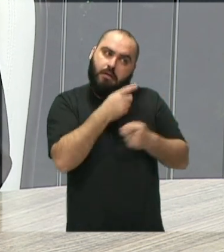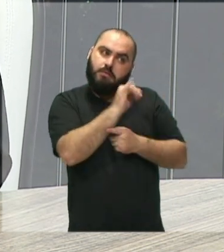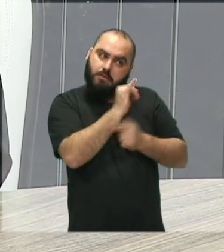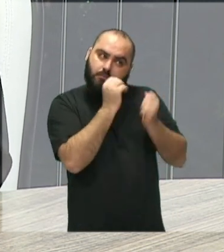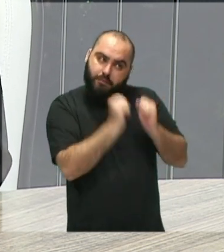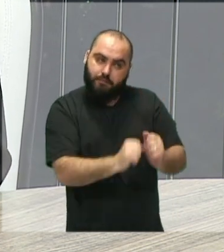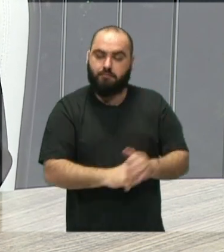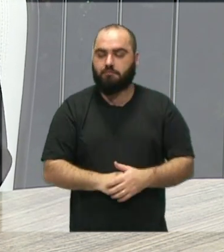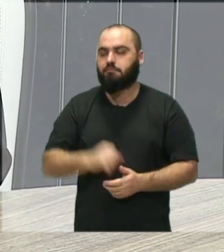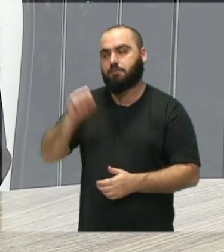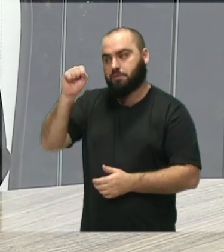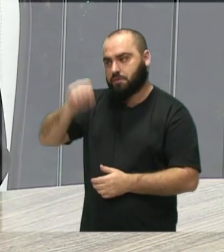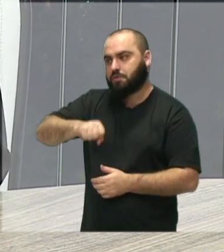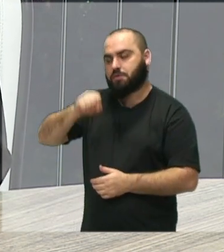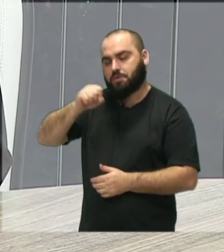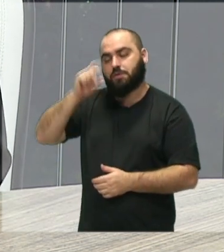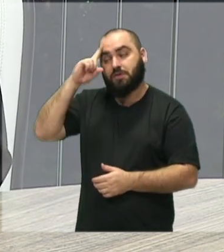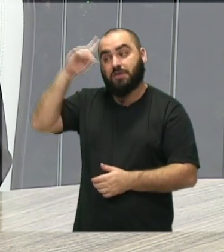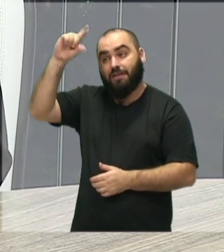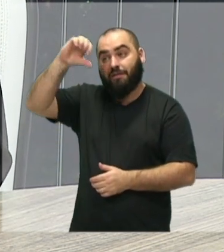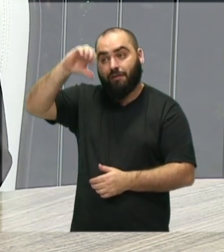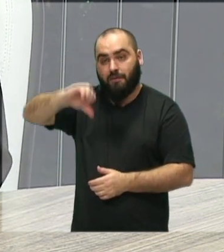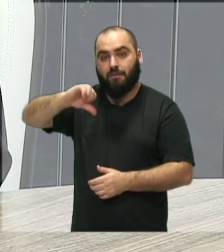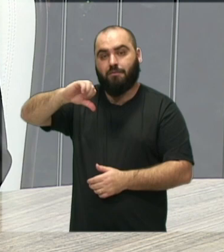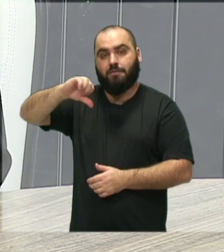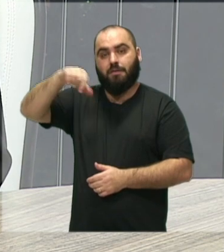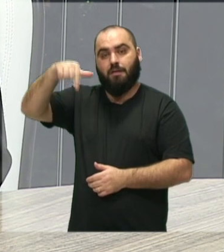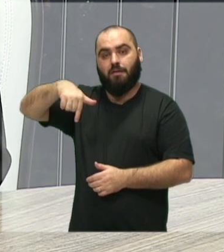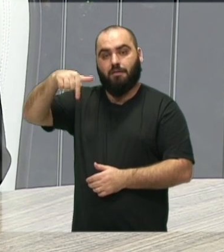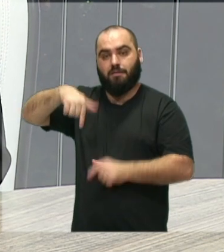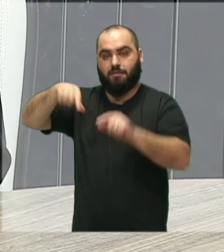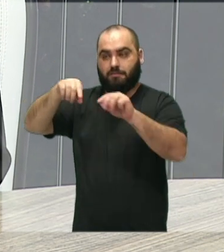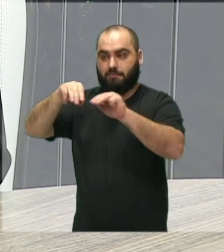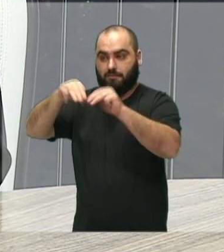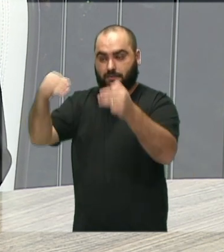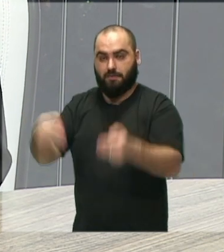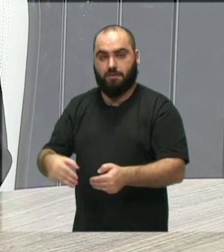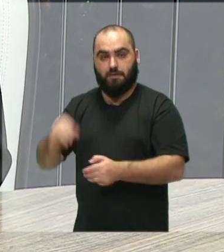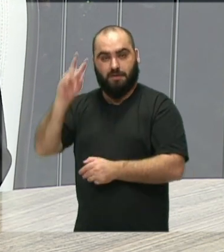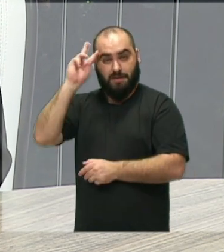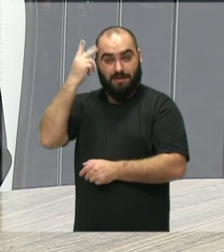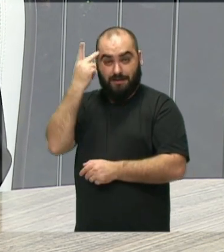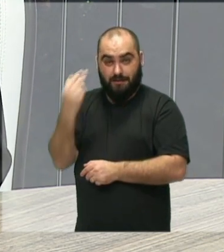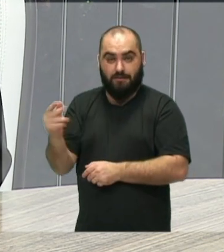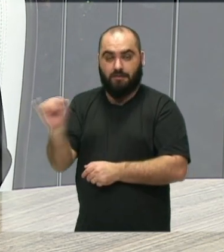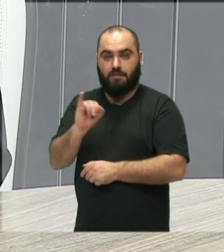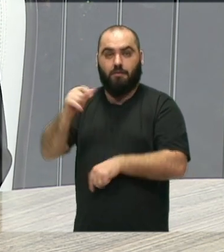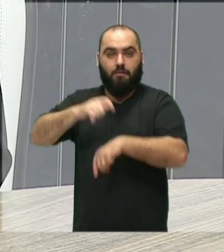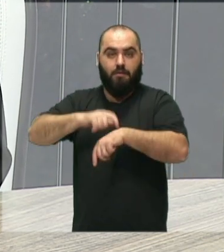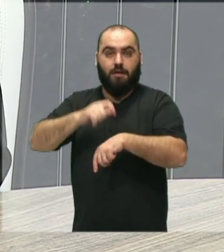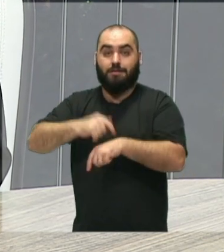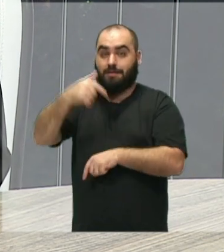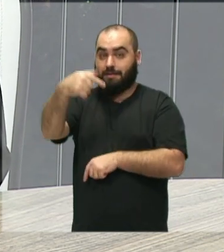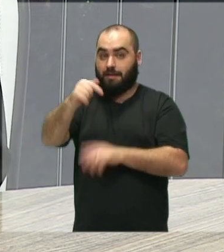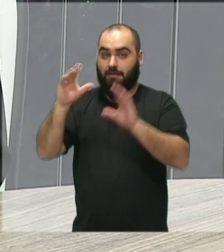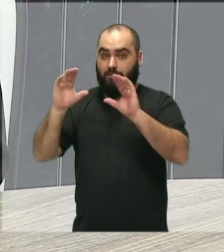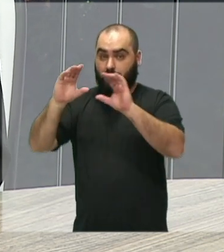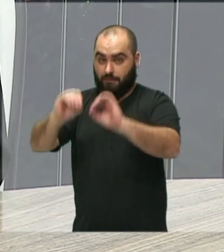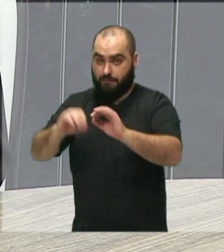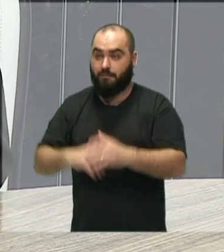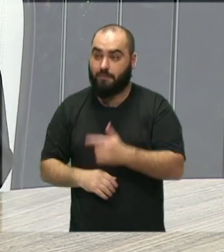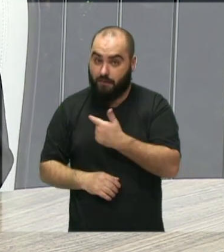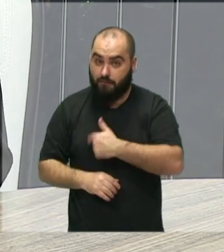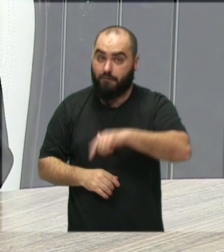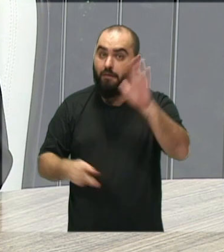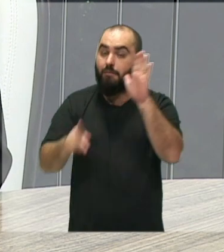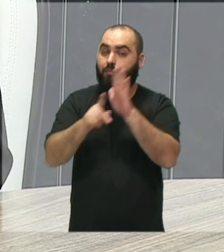Claro. Dia 9 vai ser ali no Salão Nobre do Museu Histórico de Itajaí, às 19 horas. A gente vai fazer esse lançamento dos